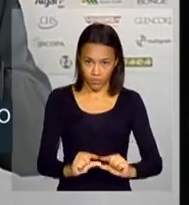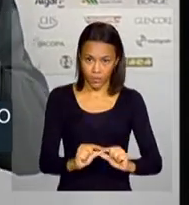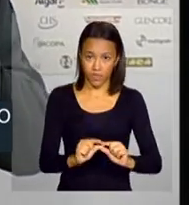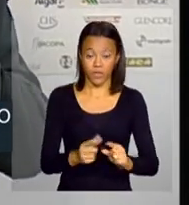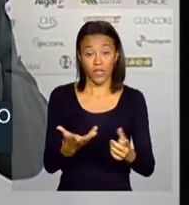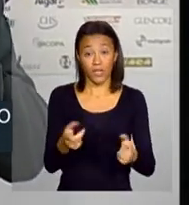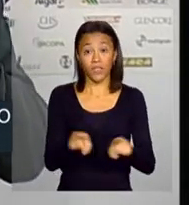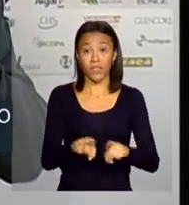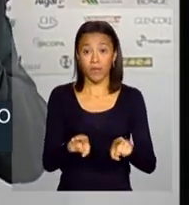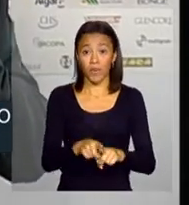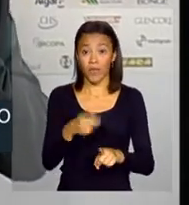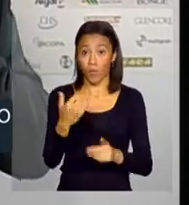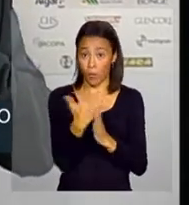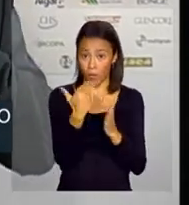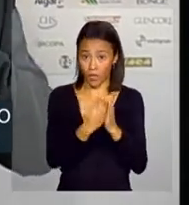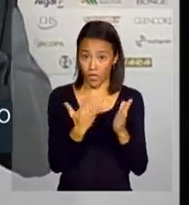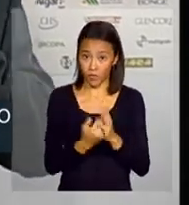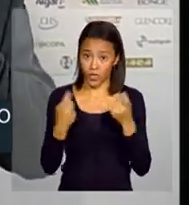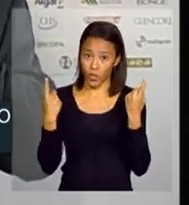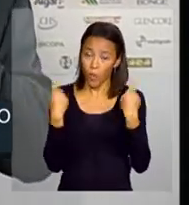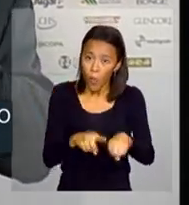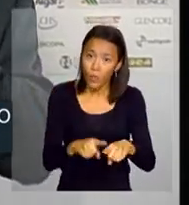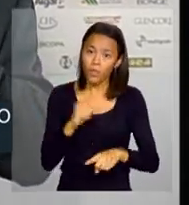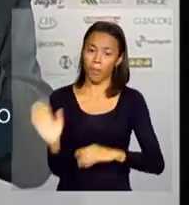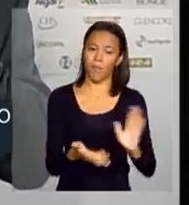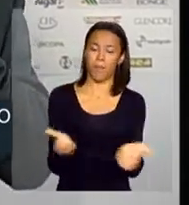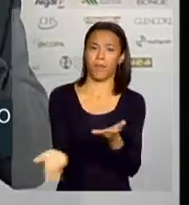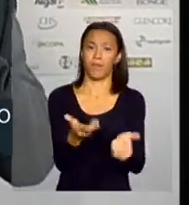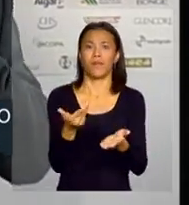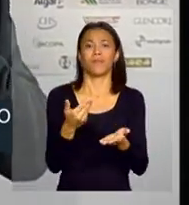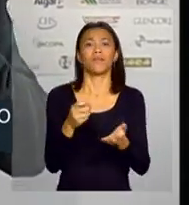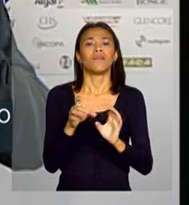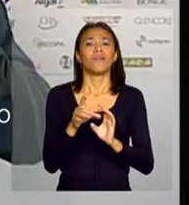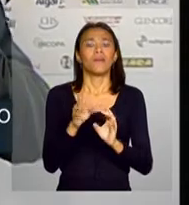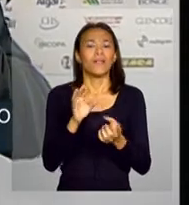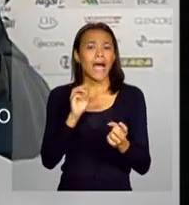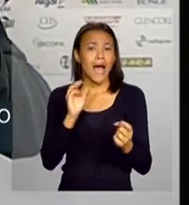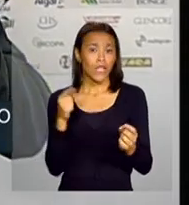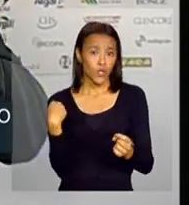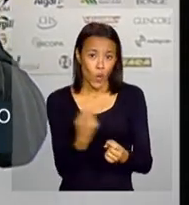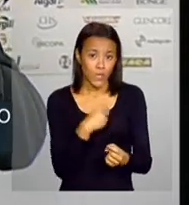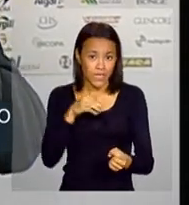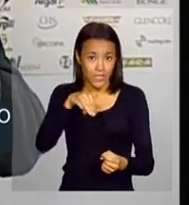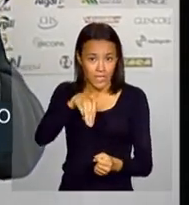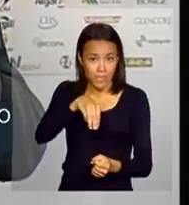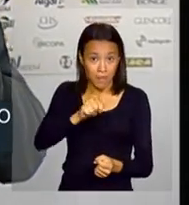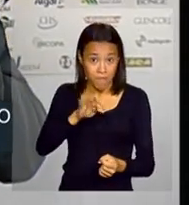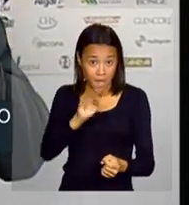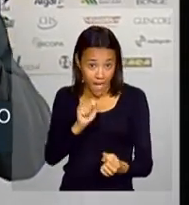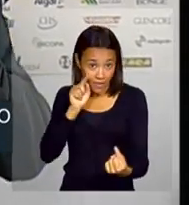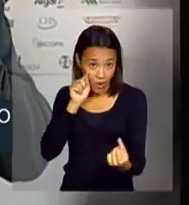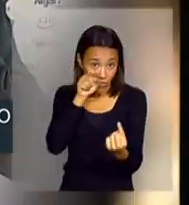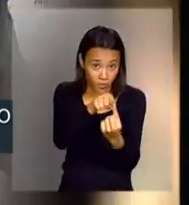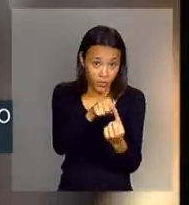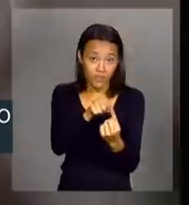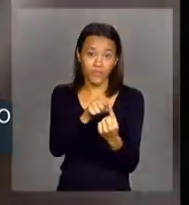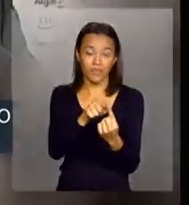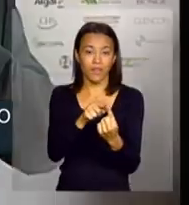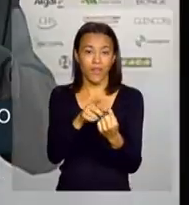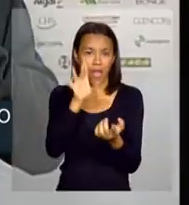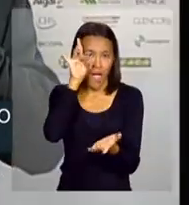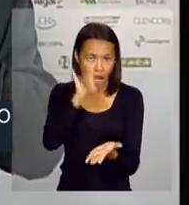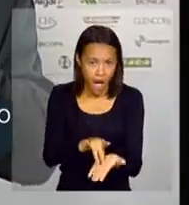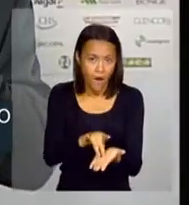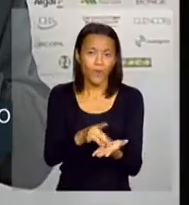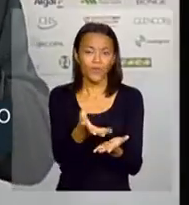pelo programa de combate ao desmatamento deixa a nossa meta não mais visionária, mas realista.